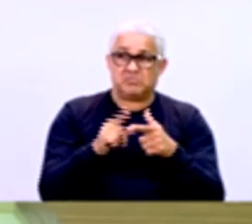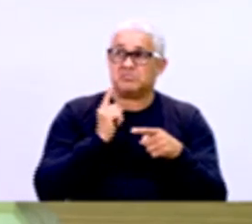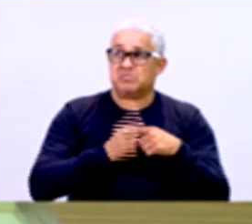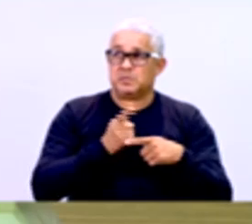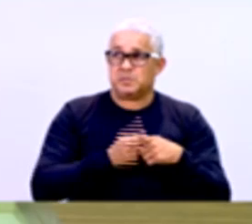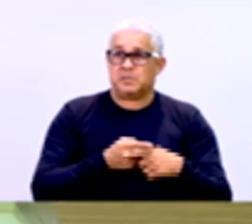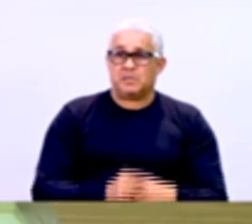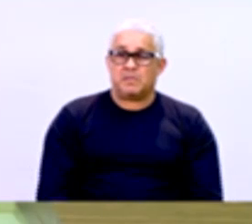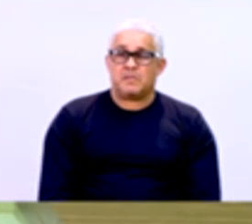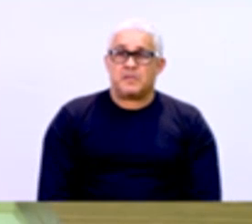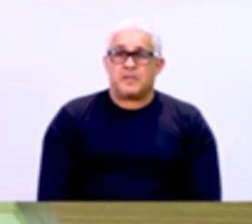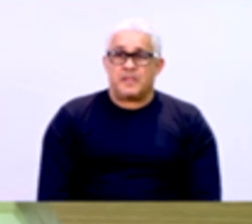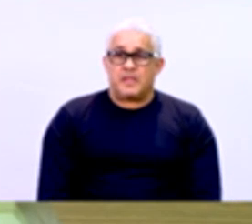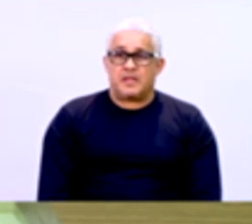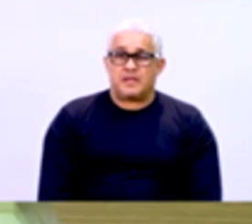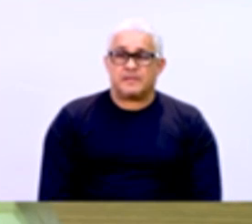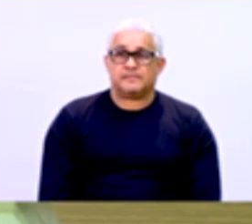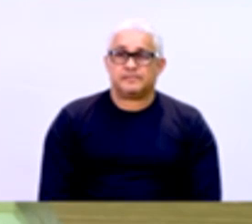porque